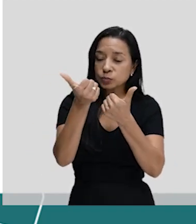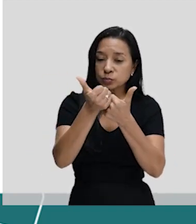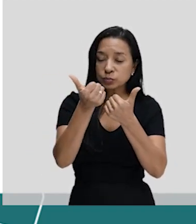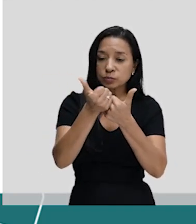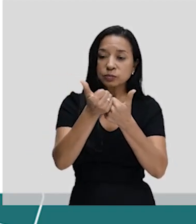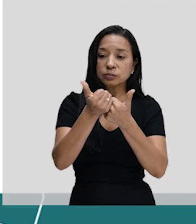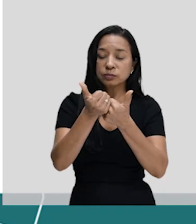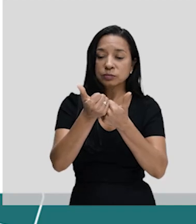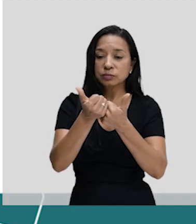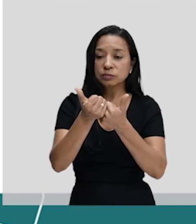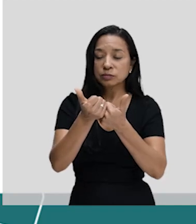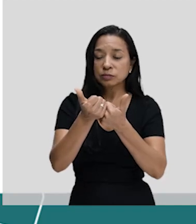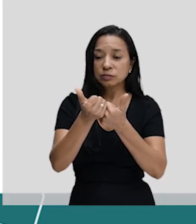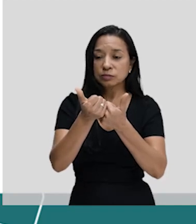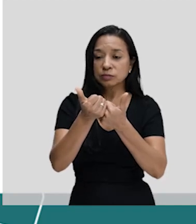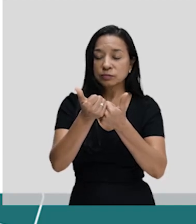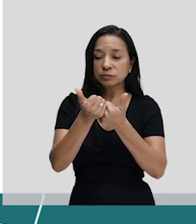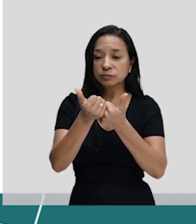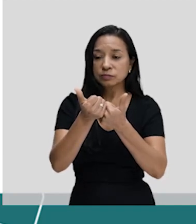substituir